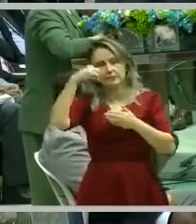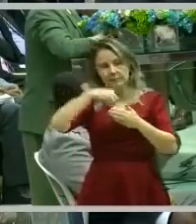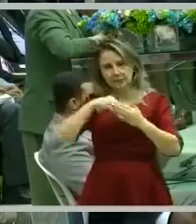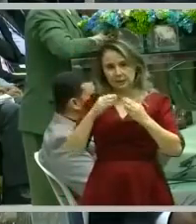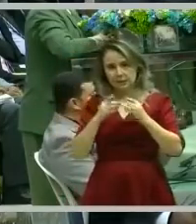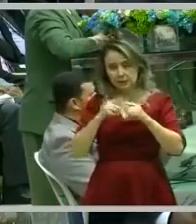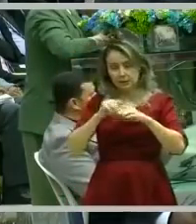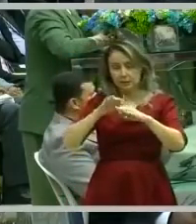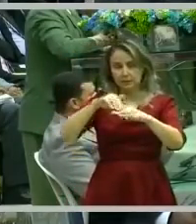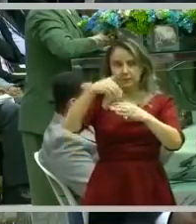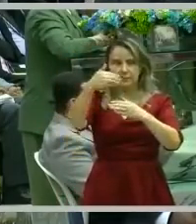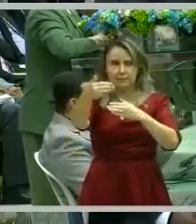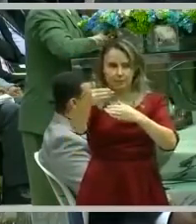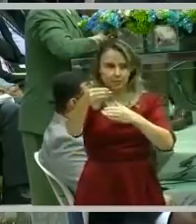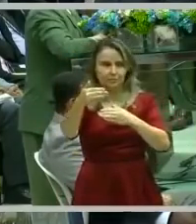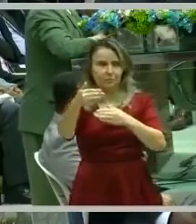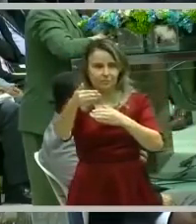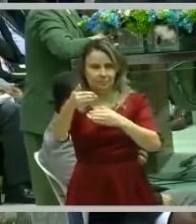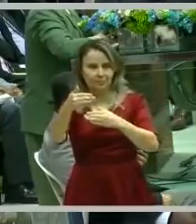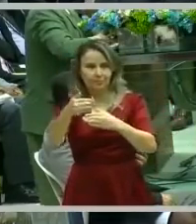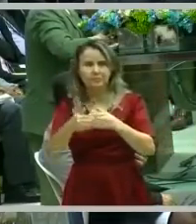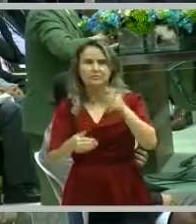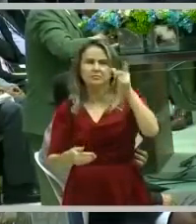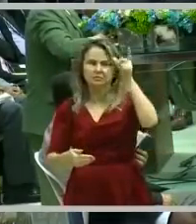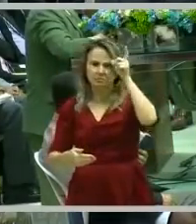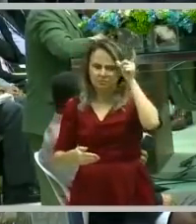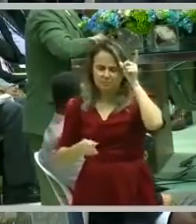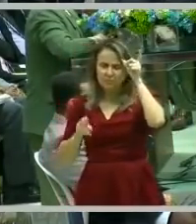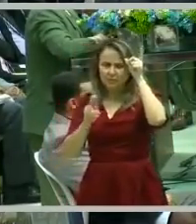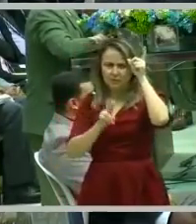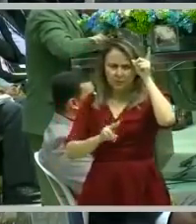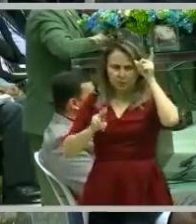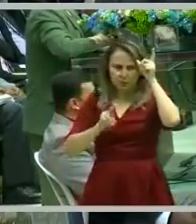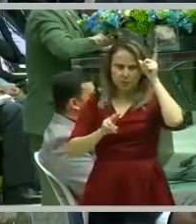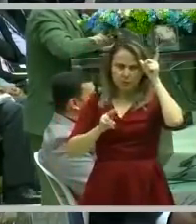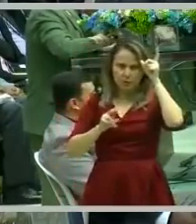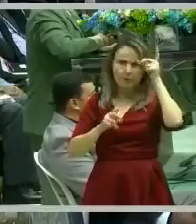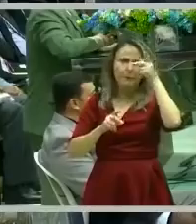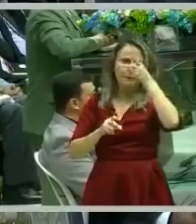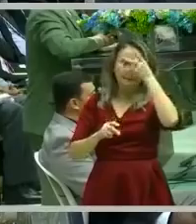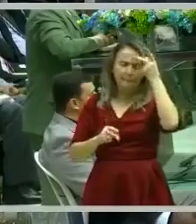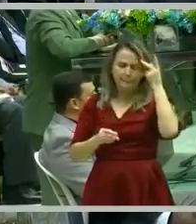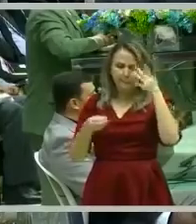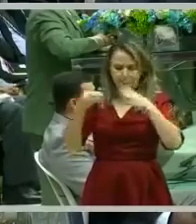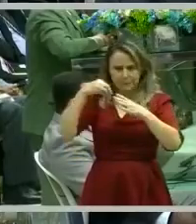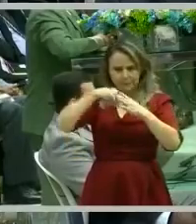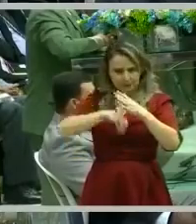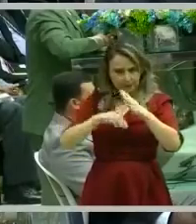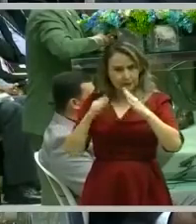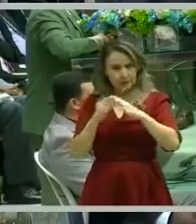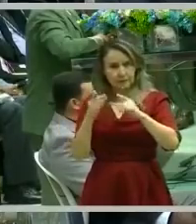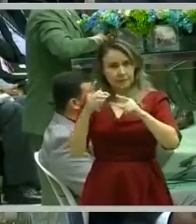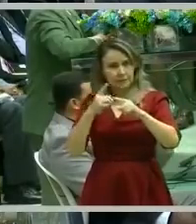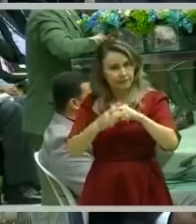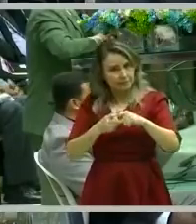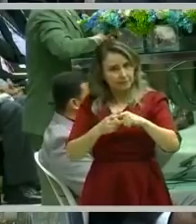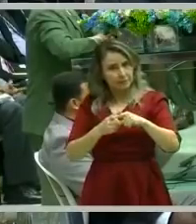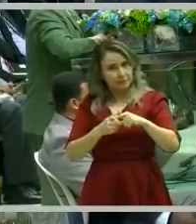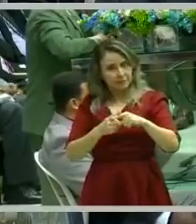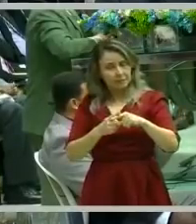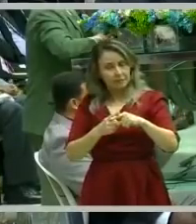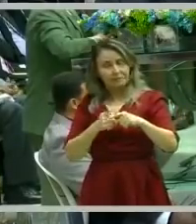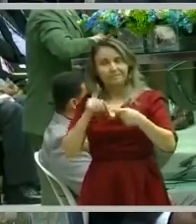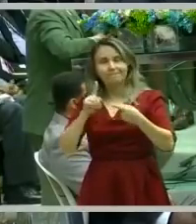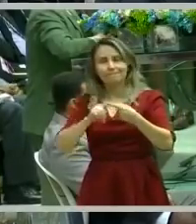fora. O diabo vai usar a gente de dentro e vai usar a gente de fora. Mas você é sábio. Porque quem tem a unção